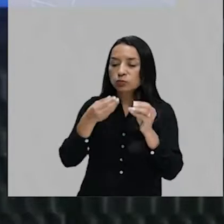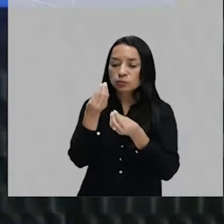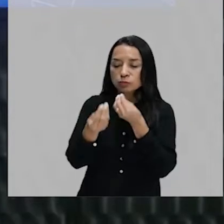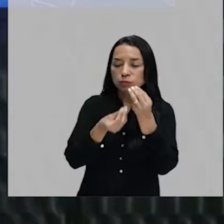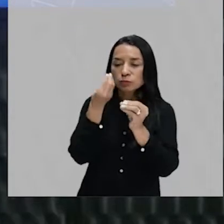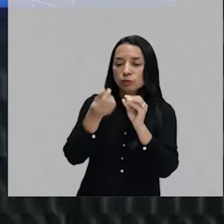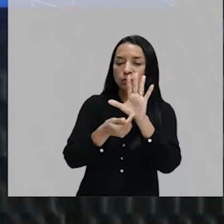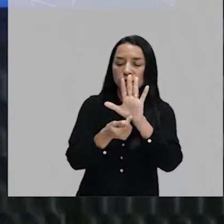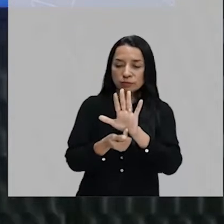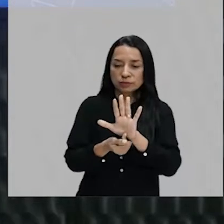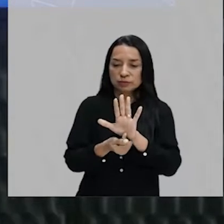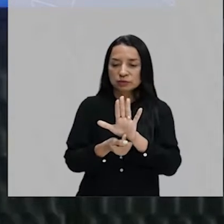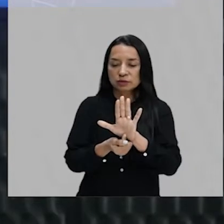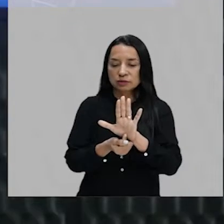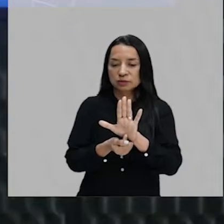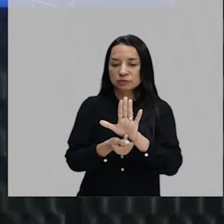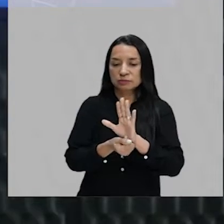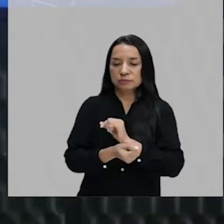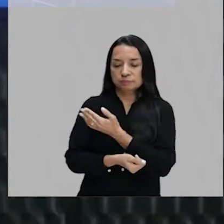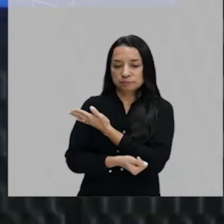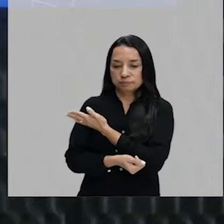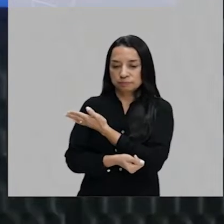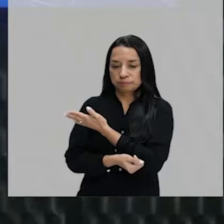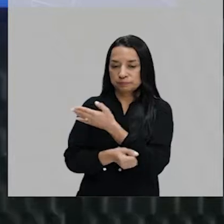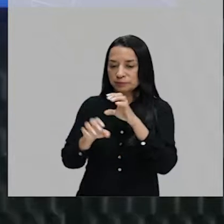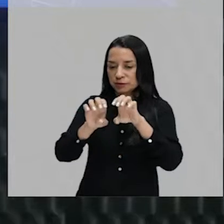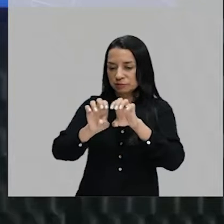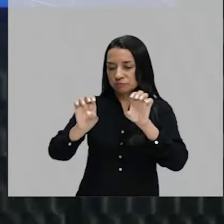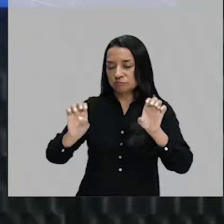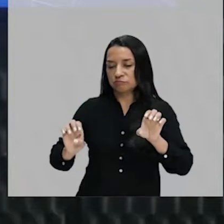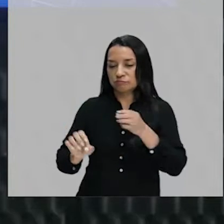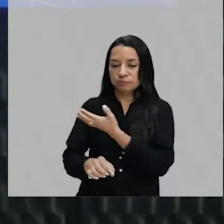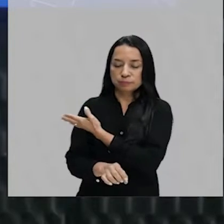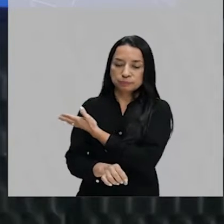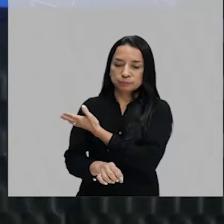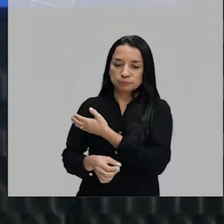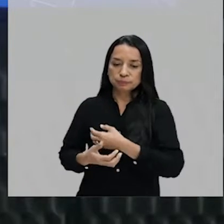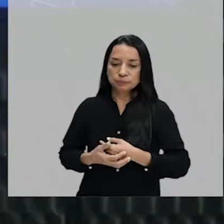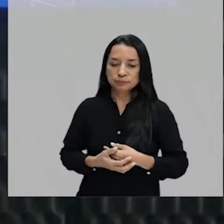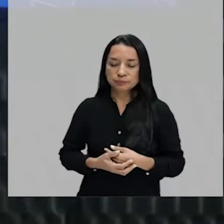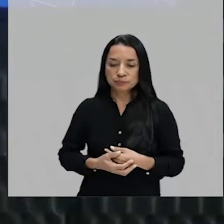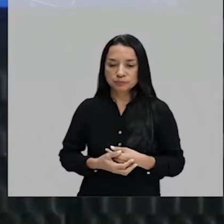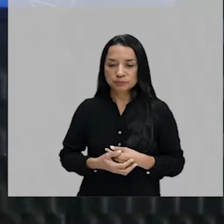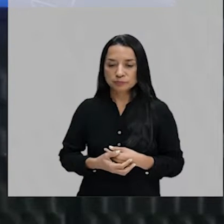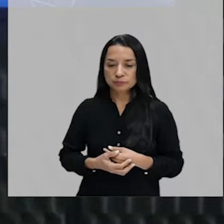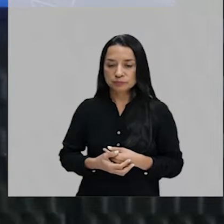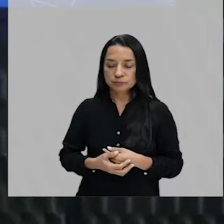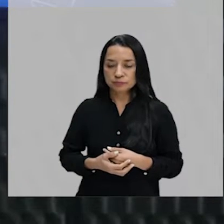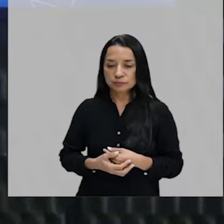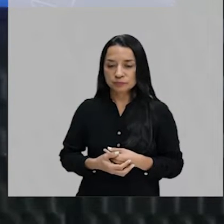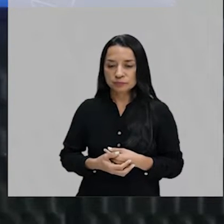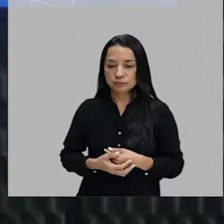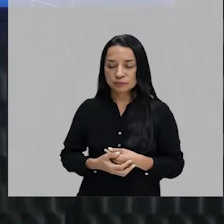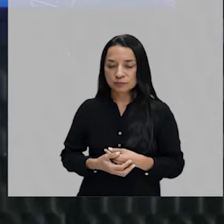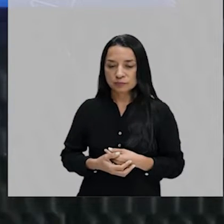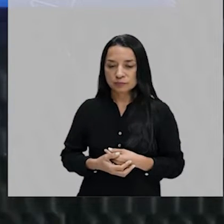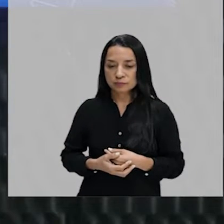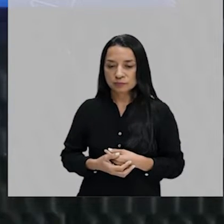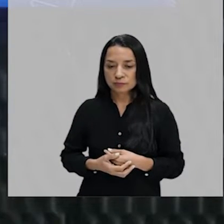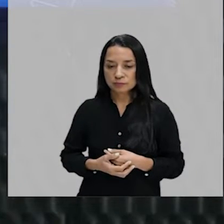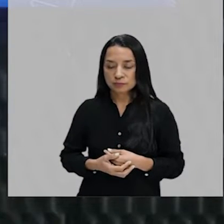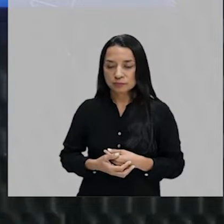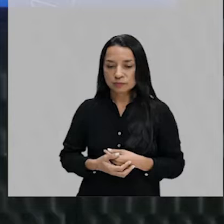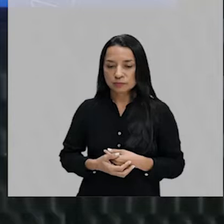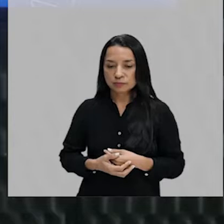aí está contido em B Se e somente se para qualquer x o x